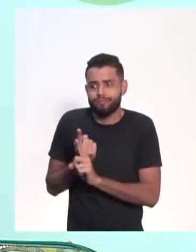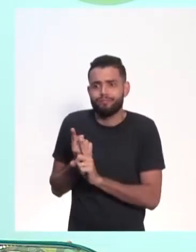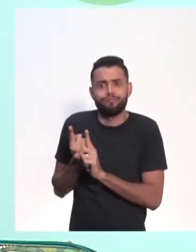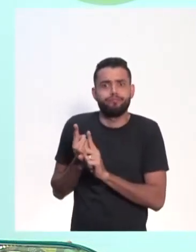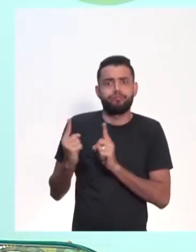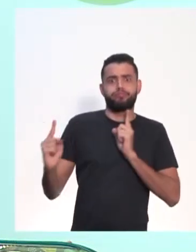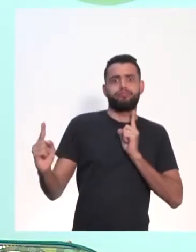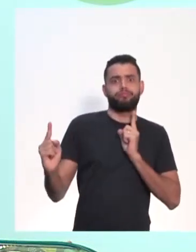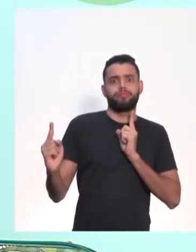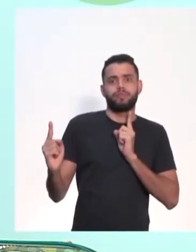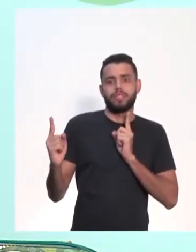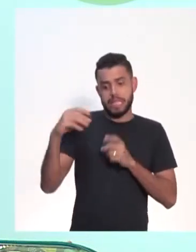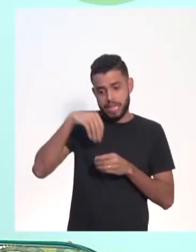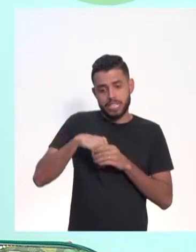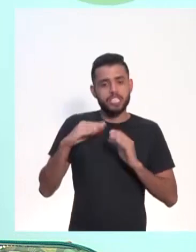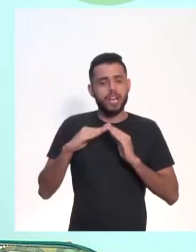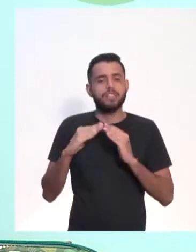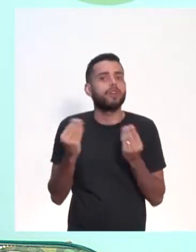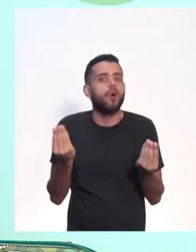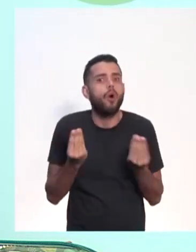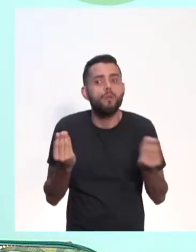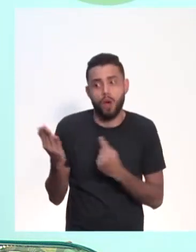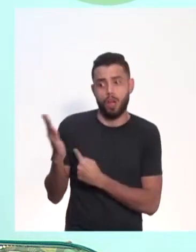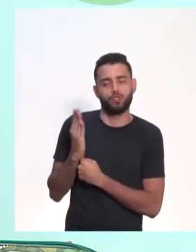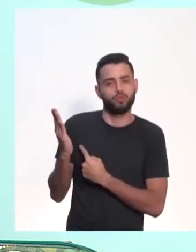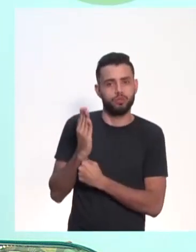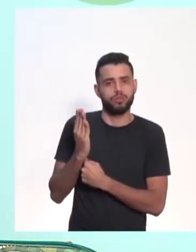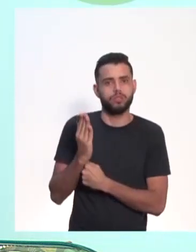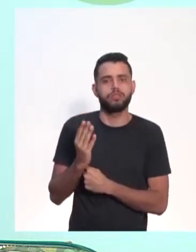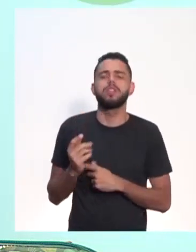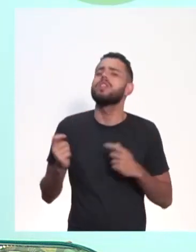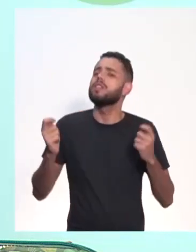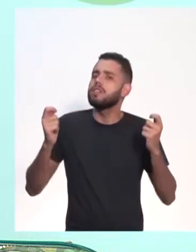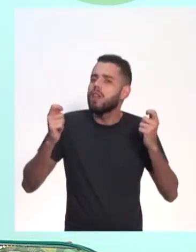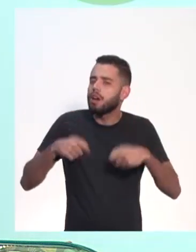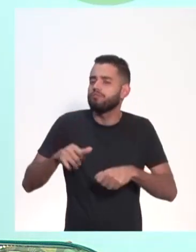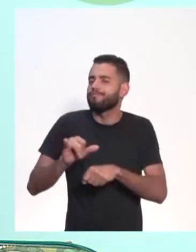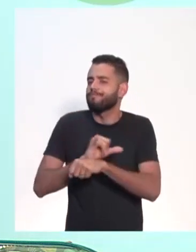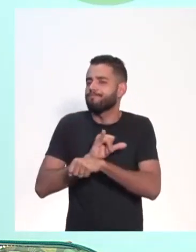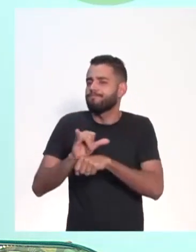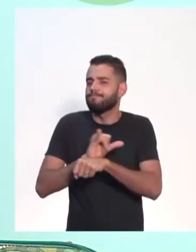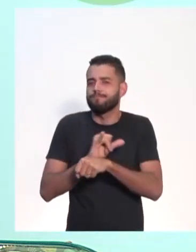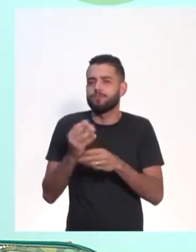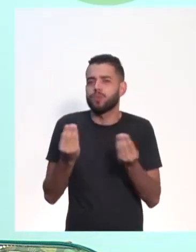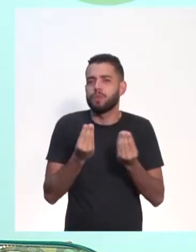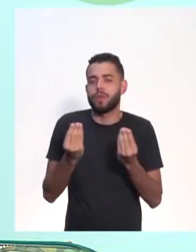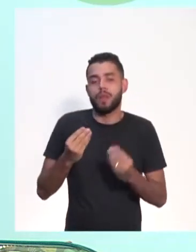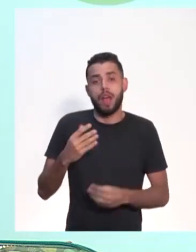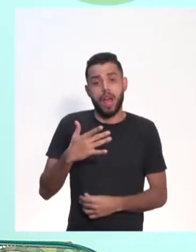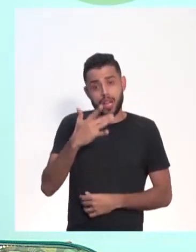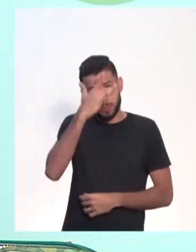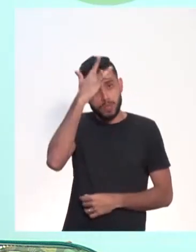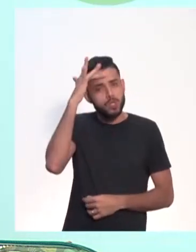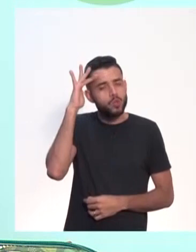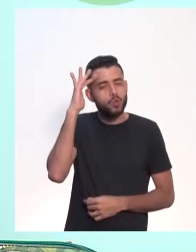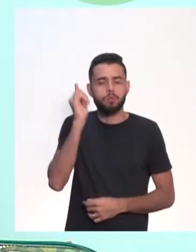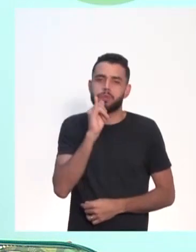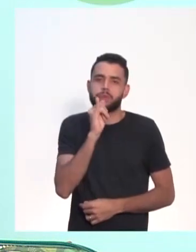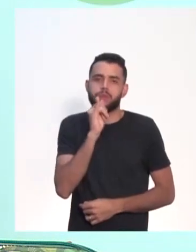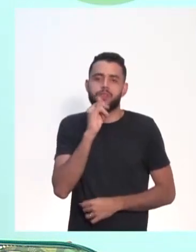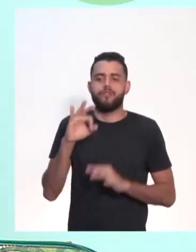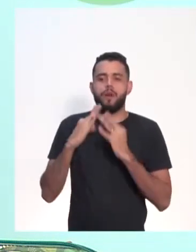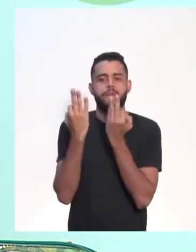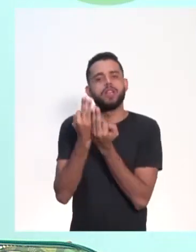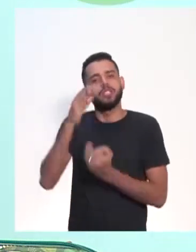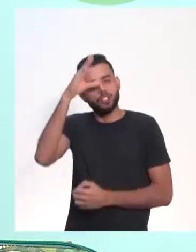outras pessoas? Eu posso utilizar as ferramentas que eu tiver à mão e as pessoas que eu estiver convivendo. Pode ser uma tia, pode